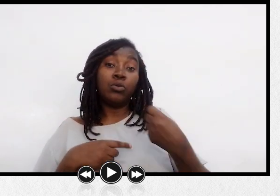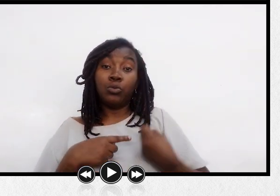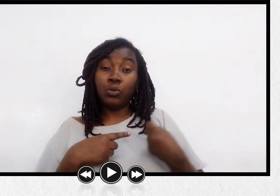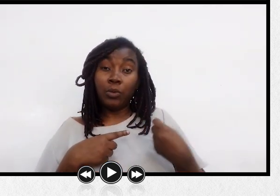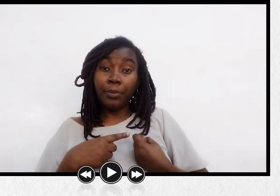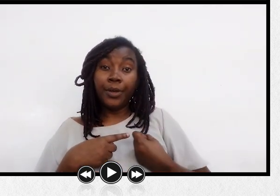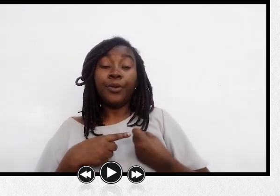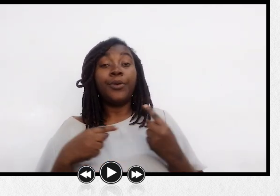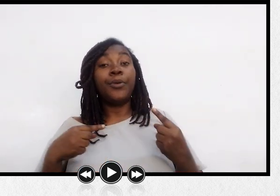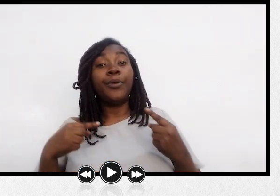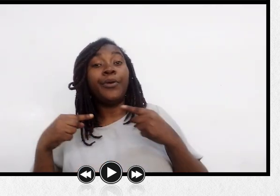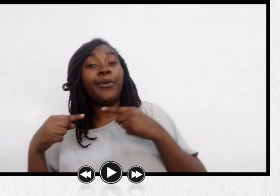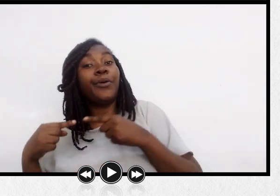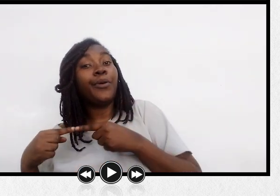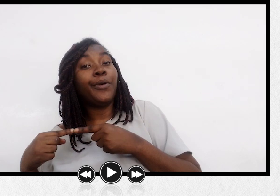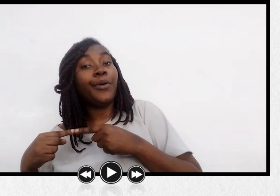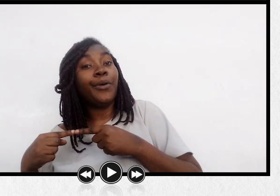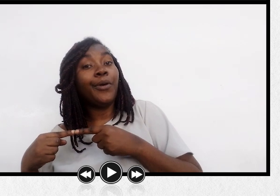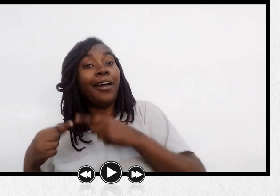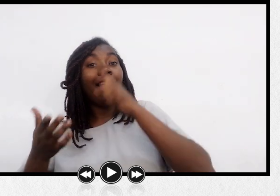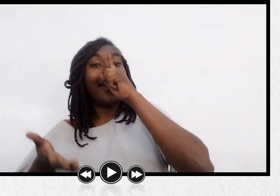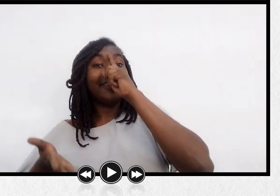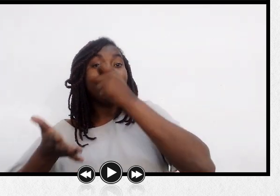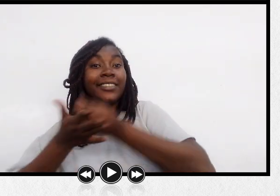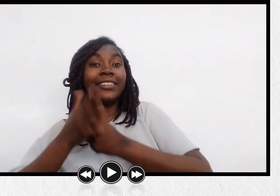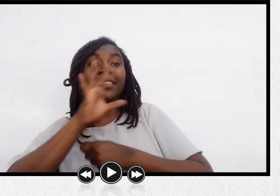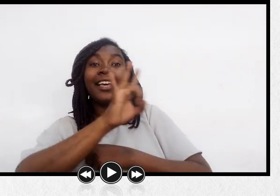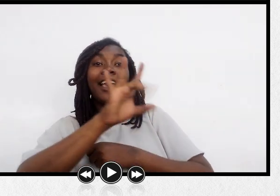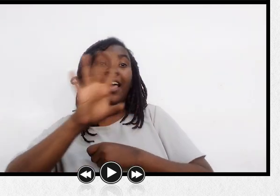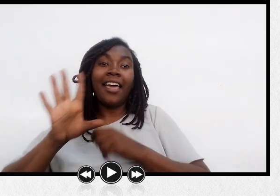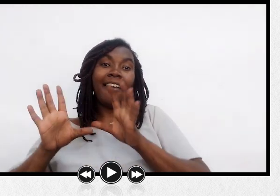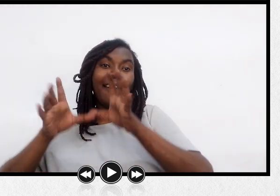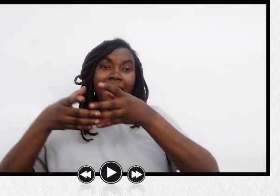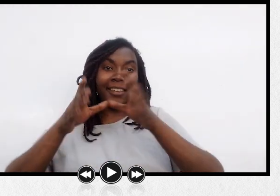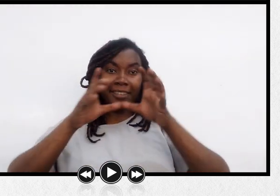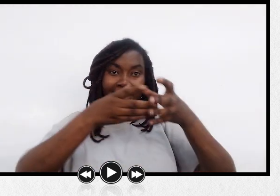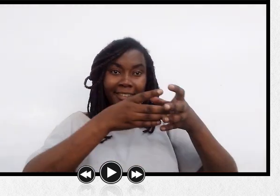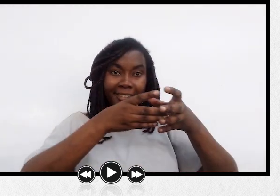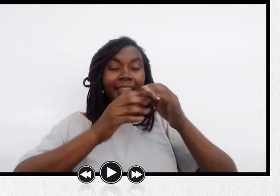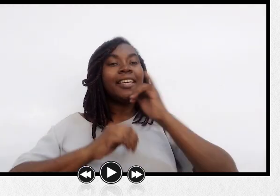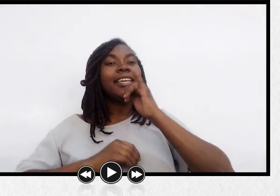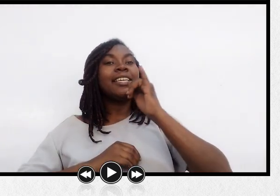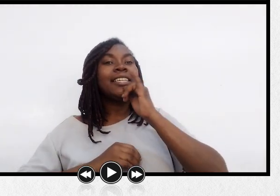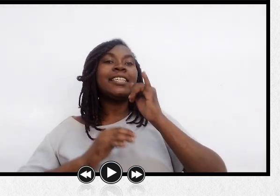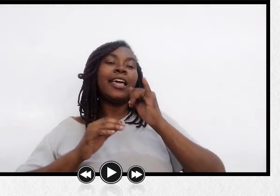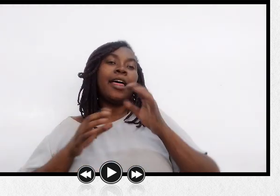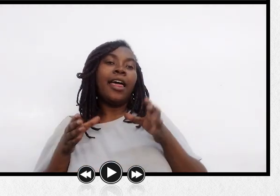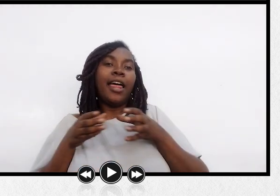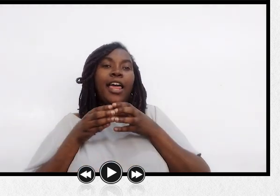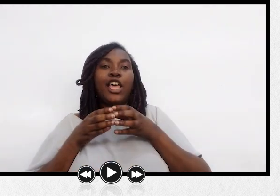está vinculado à decisão de cada comitê. Exemplo do comitê do Sorocaba e